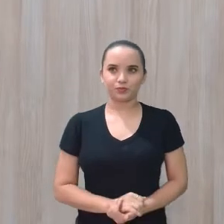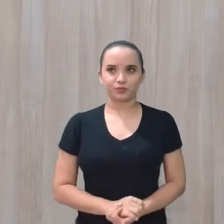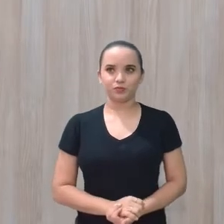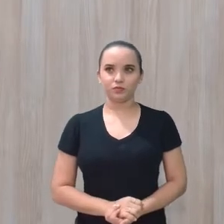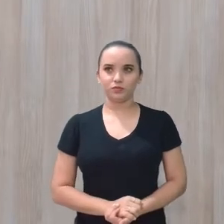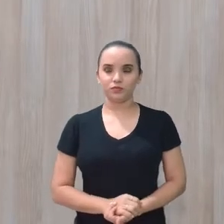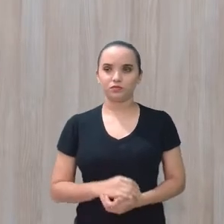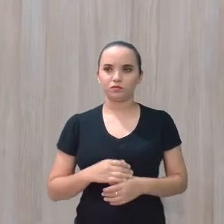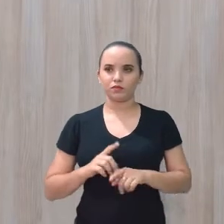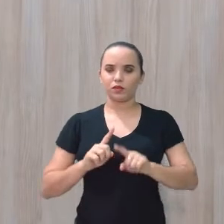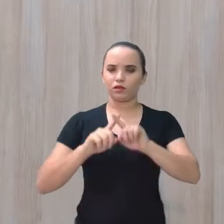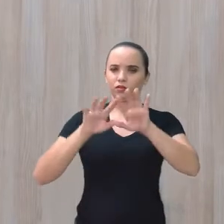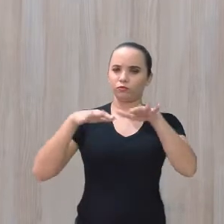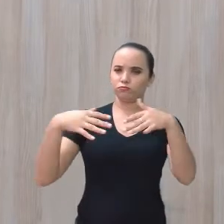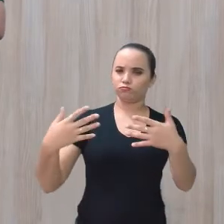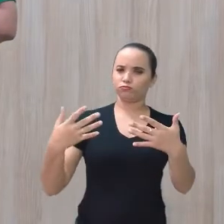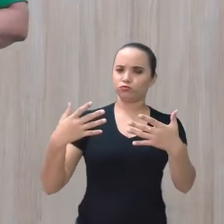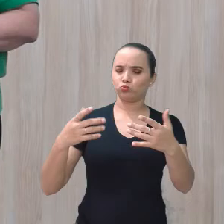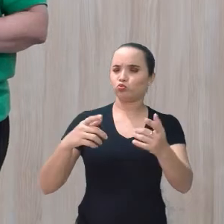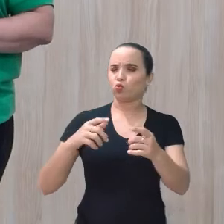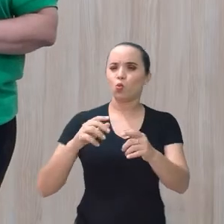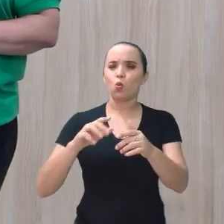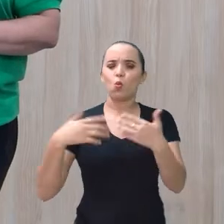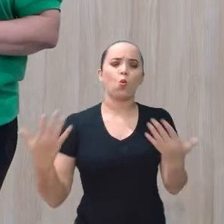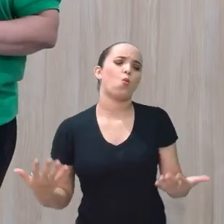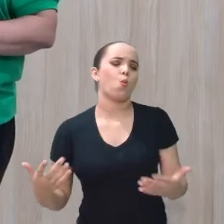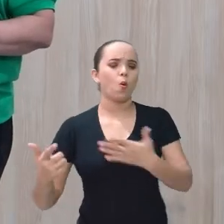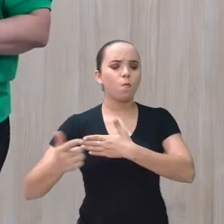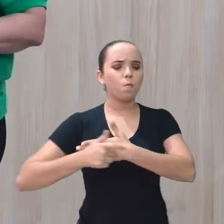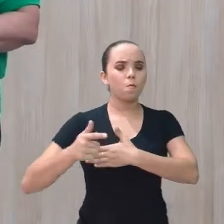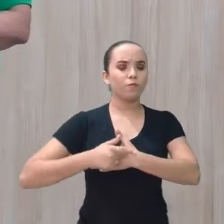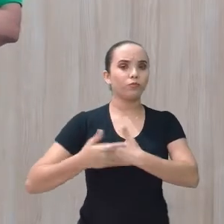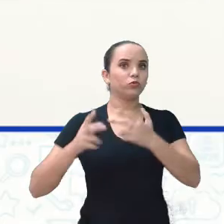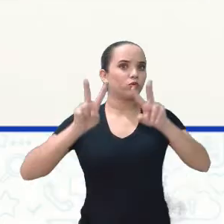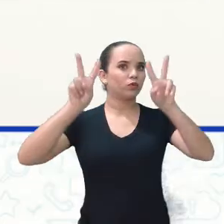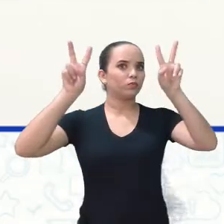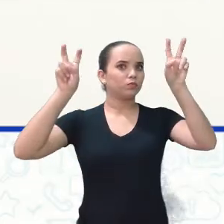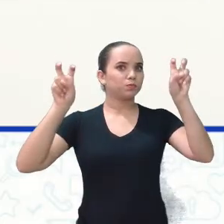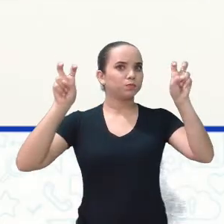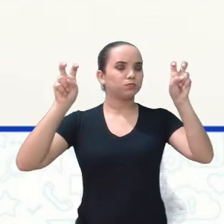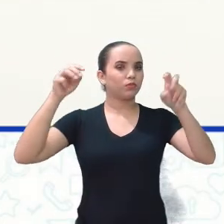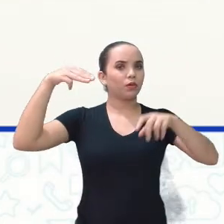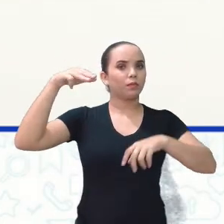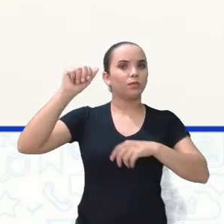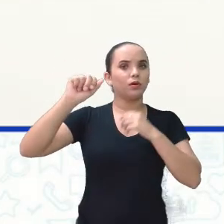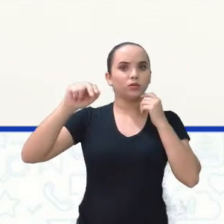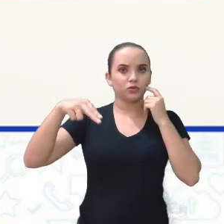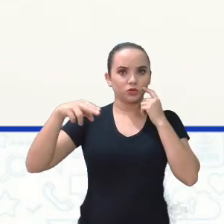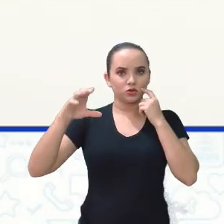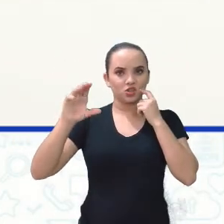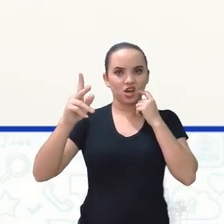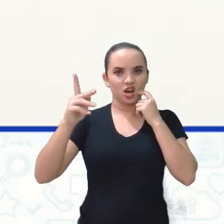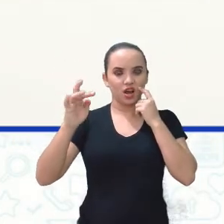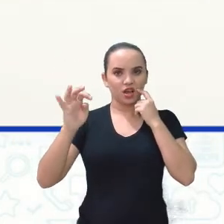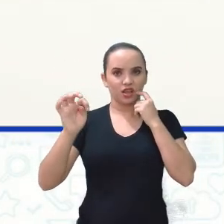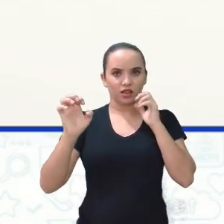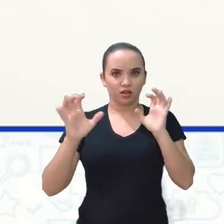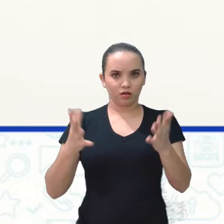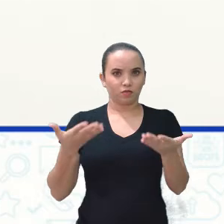E a sua função? Qual é a função da manchete? Ela tem a função de chamar a atenção do